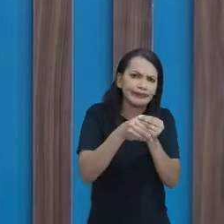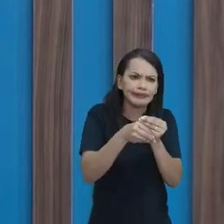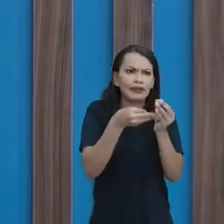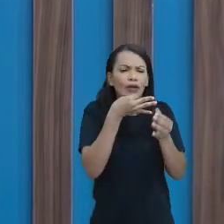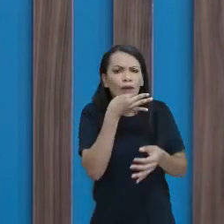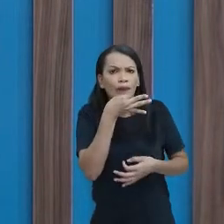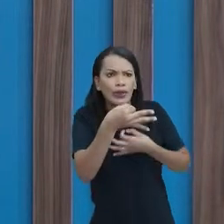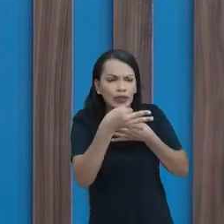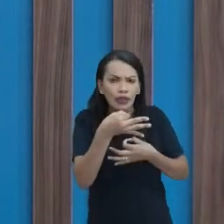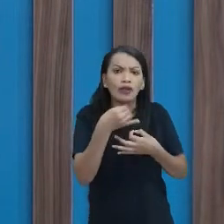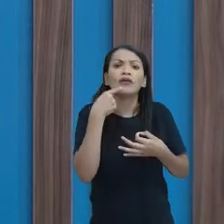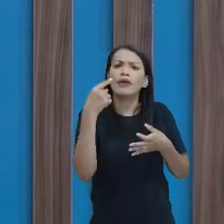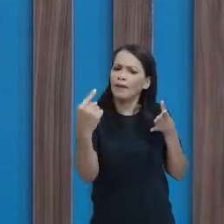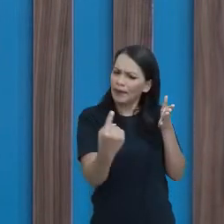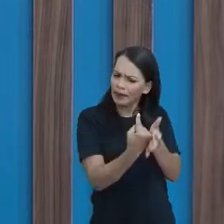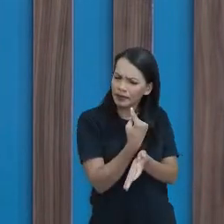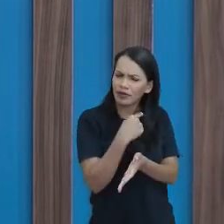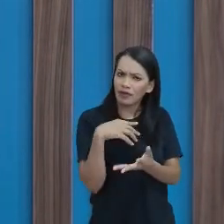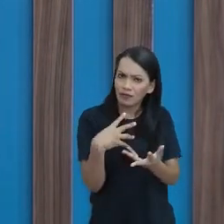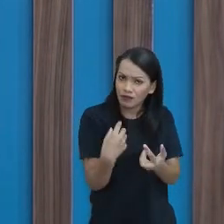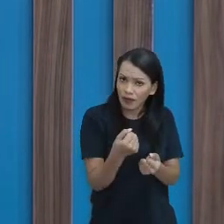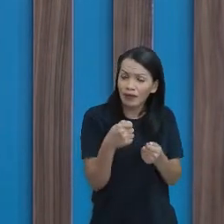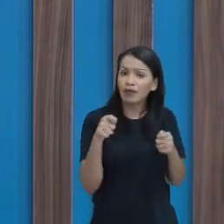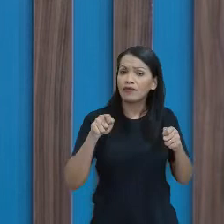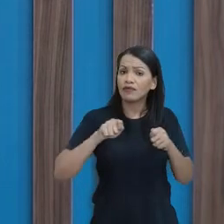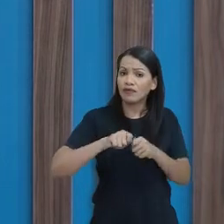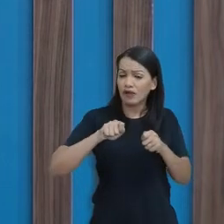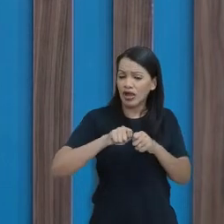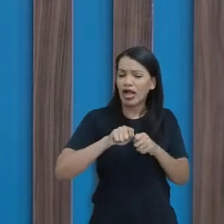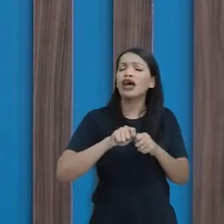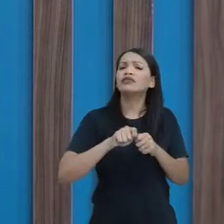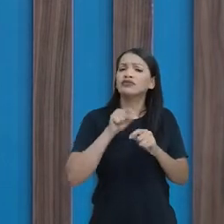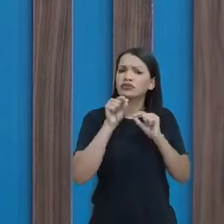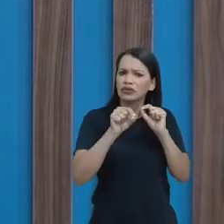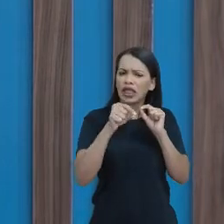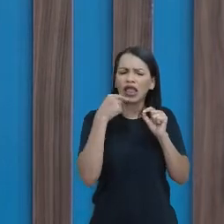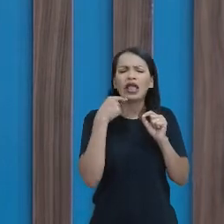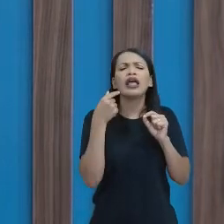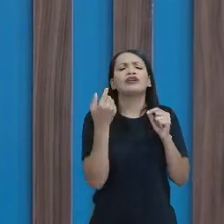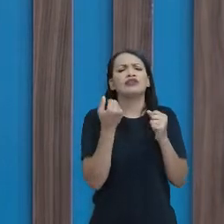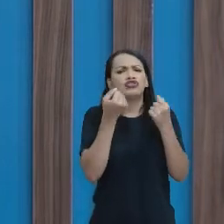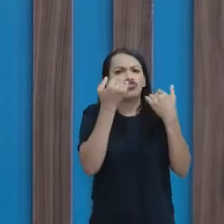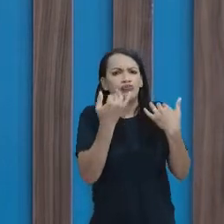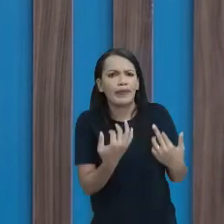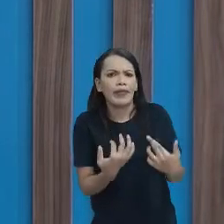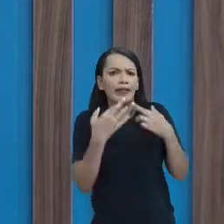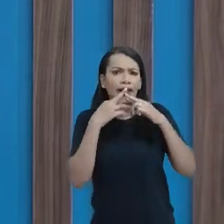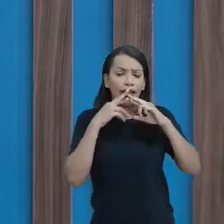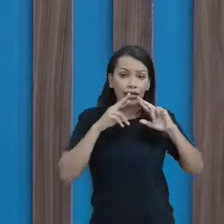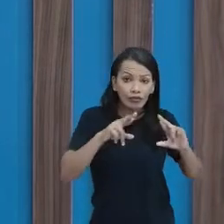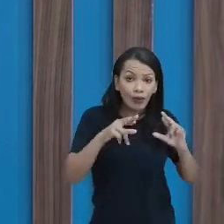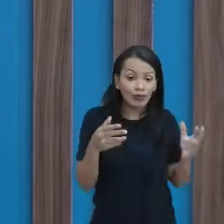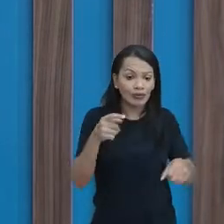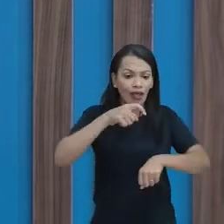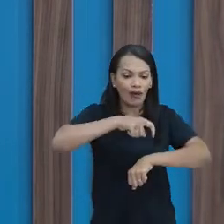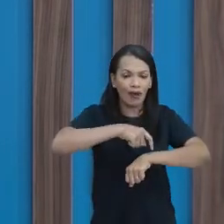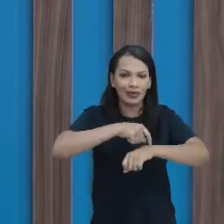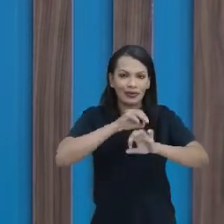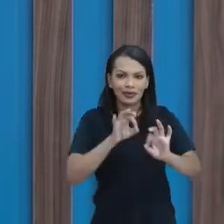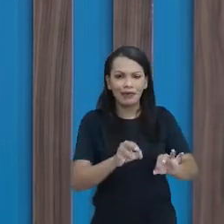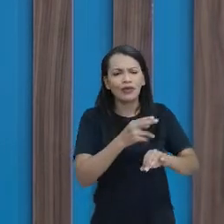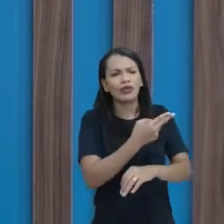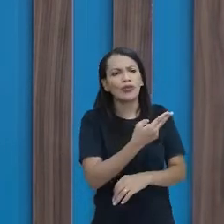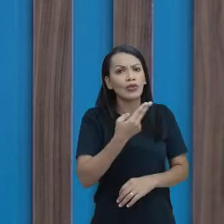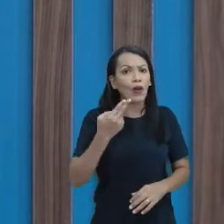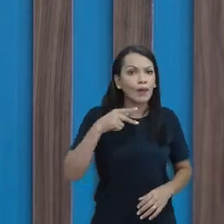Você bota para cá que a gente aqui faz feito caldo de cana, moe na hora, responde na hora, diz aí, você bota aqui seu